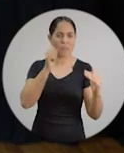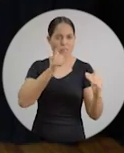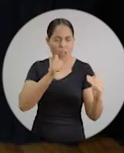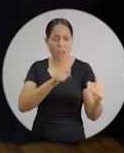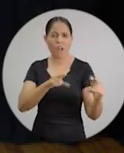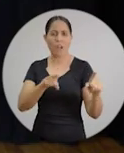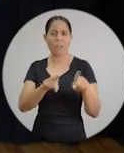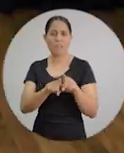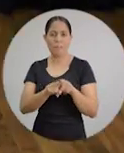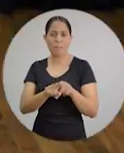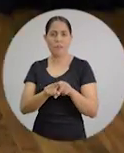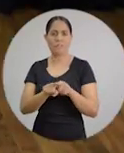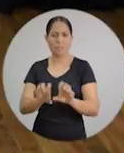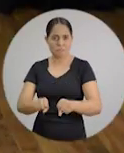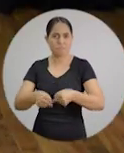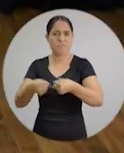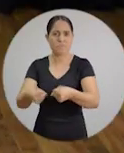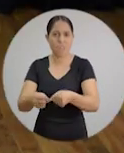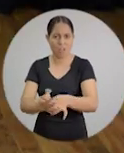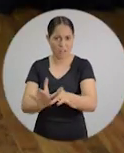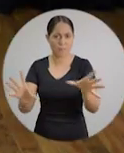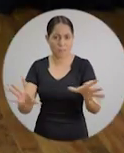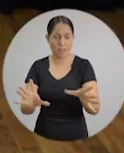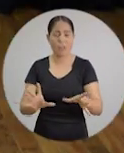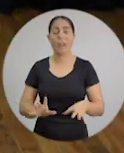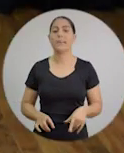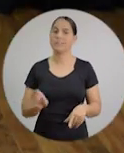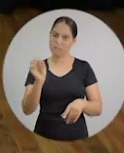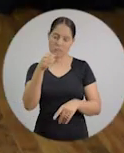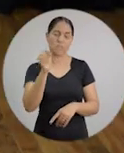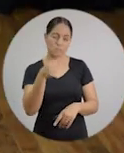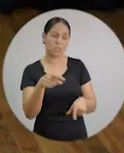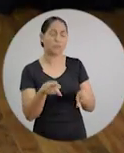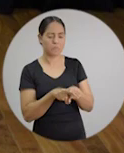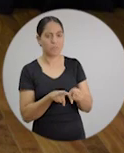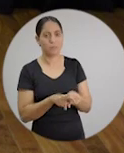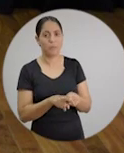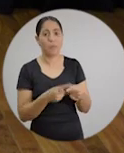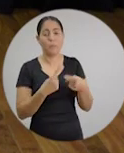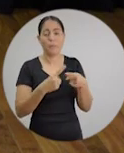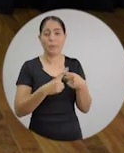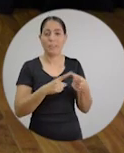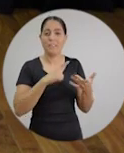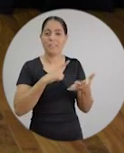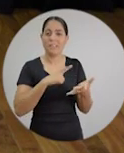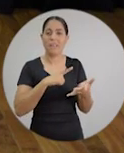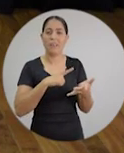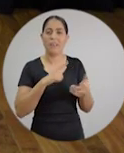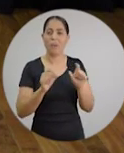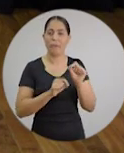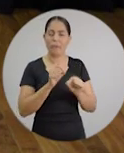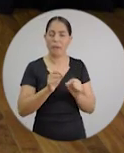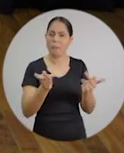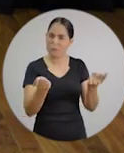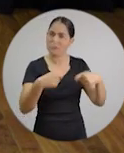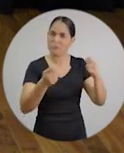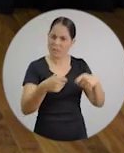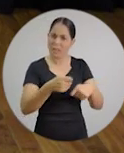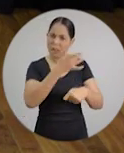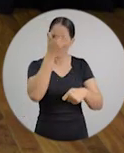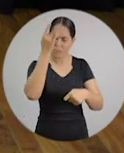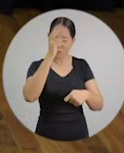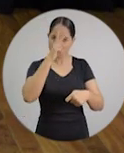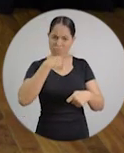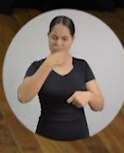contra a mulher, e também na ampla defesa. Sim, porque, né, dentro dessa garantia nos processos, né,